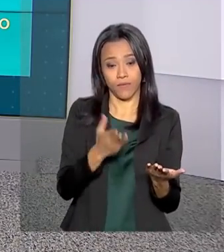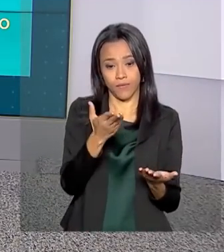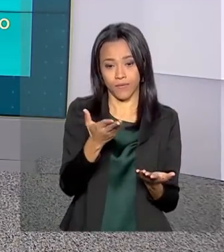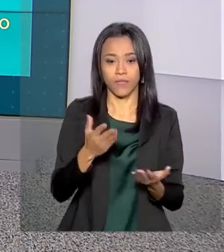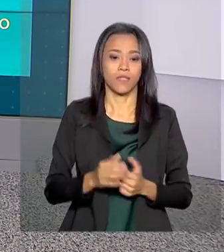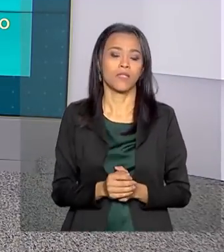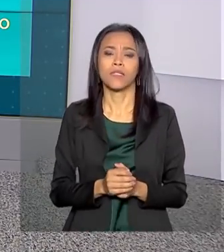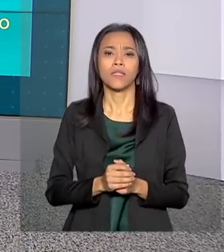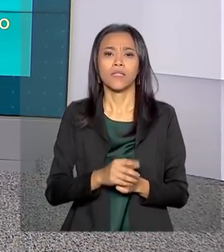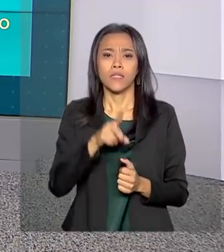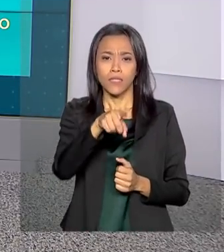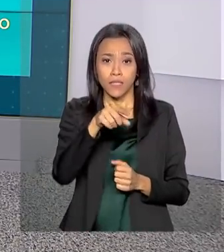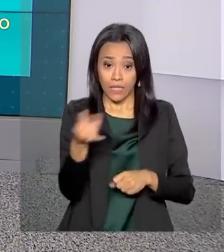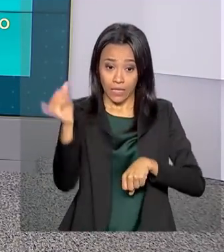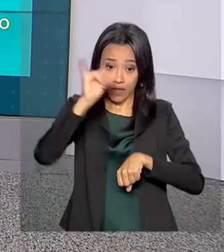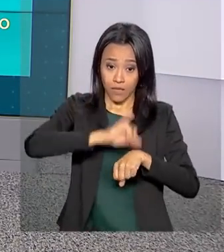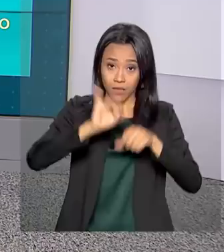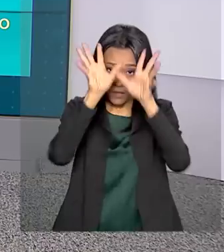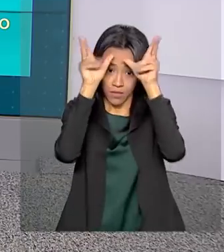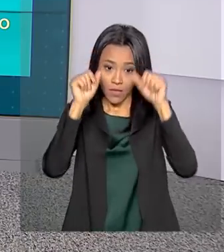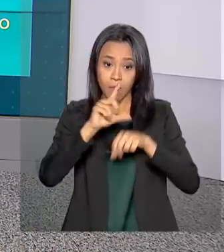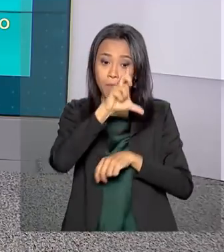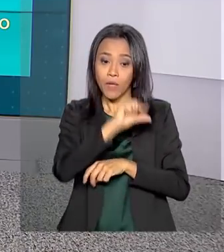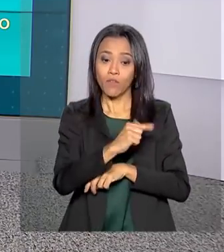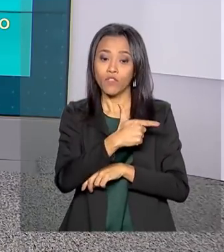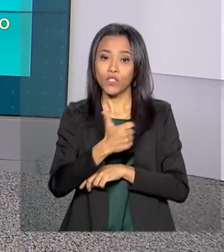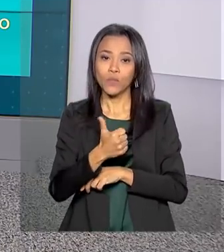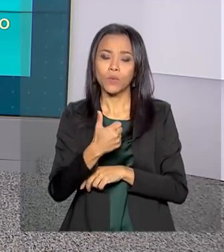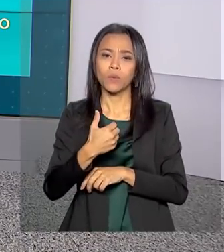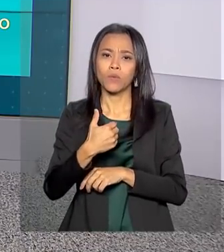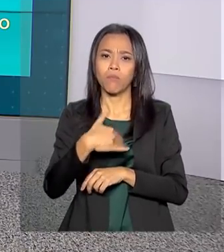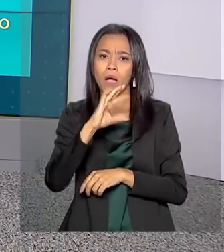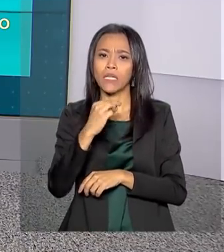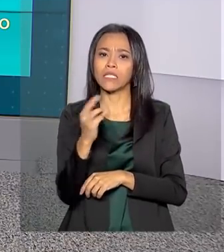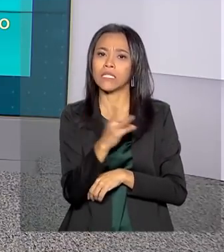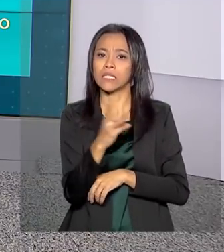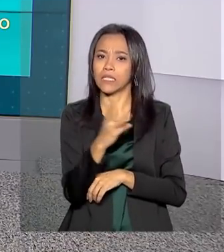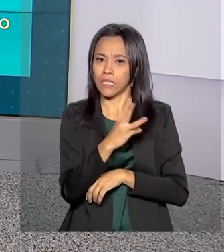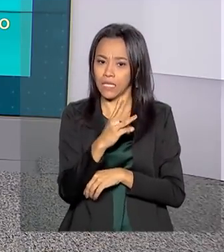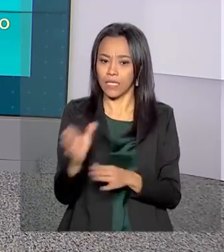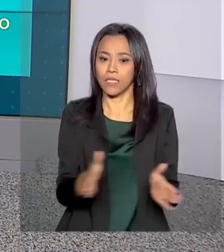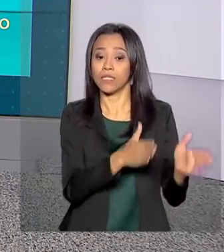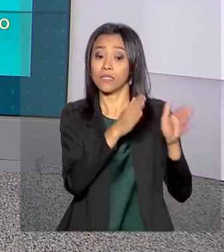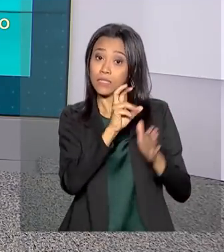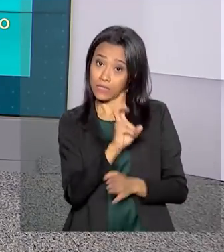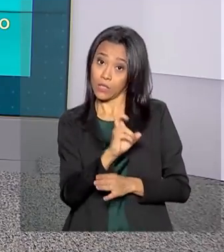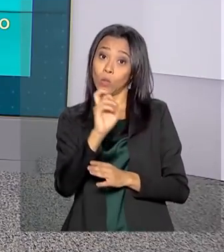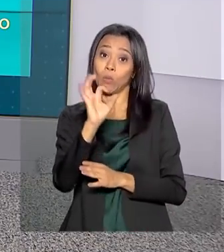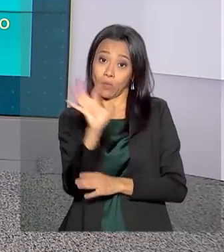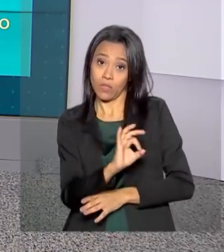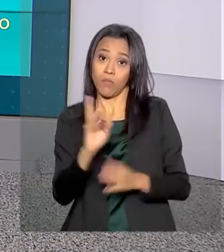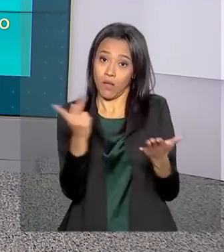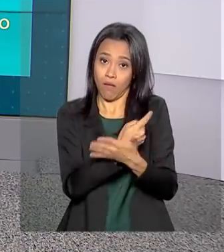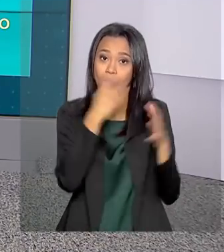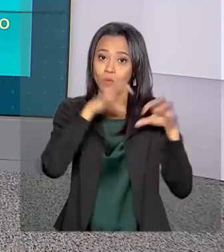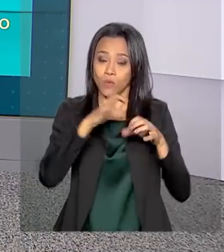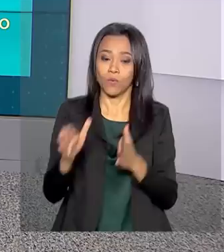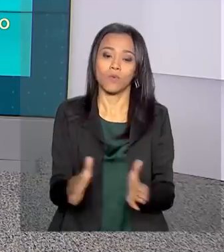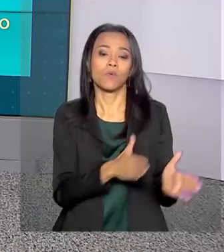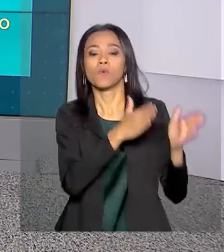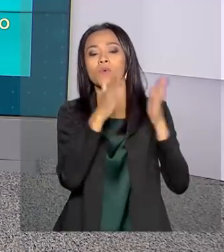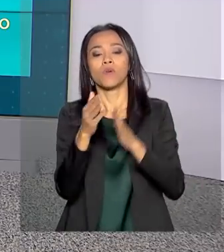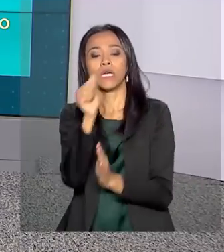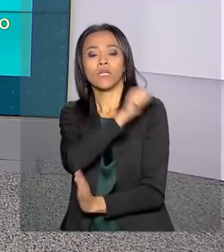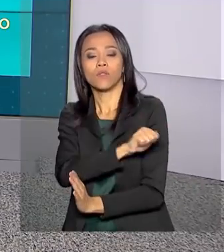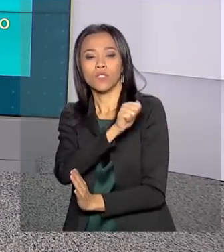olha só o rio branco mínima de 21 máxima de 30 e 33 graus 5 por cento de possibilidade de chuva no rio